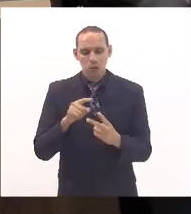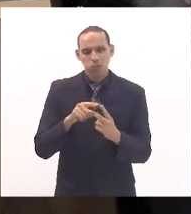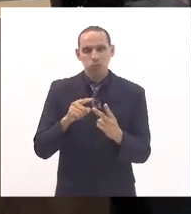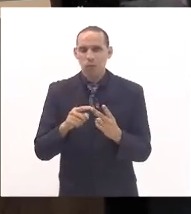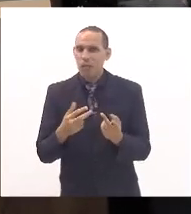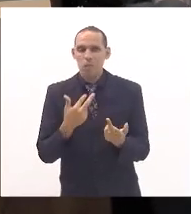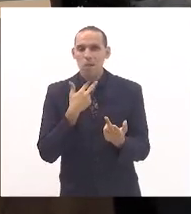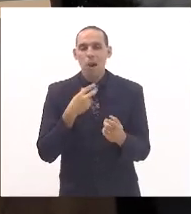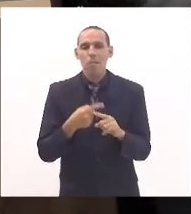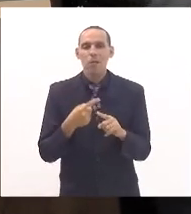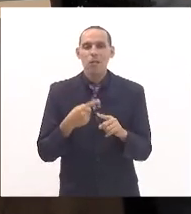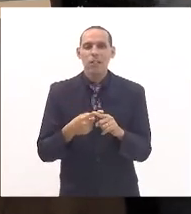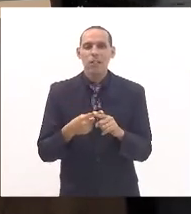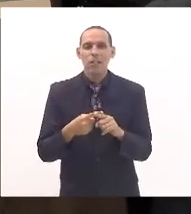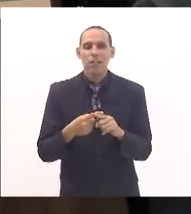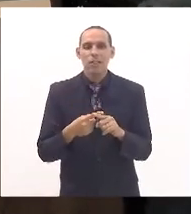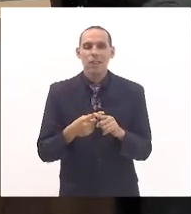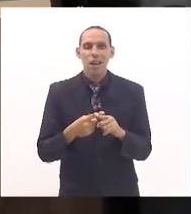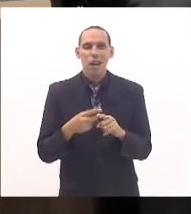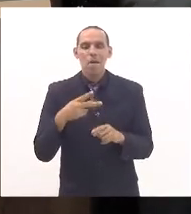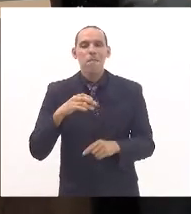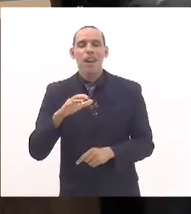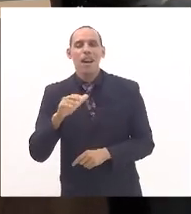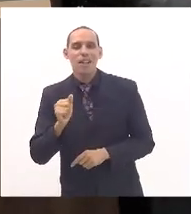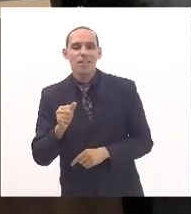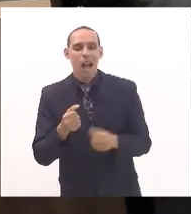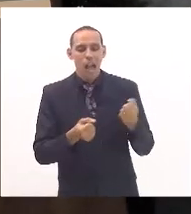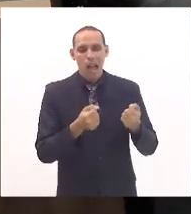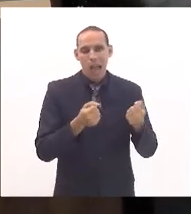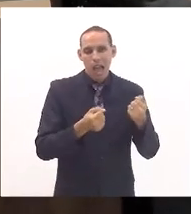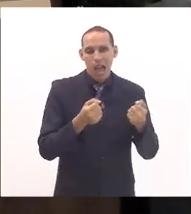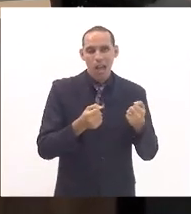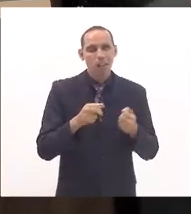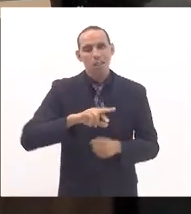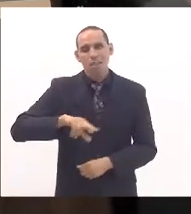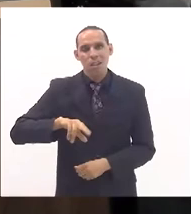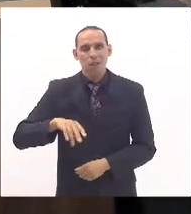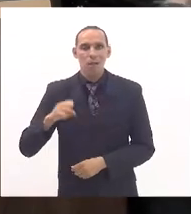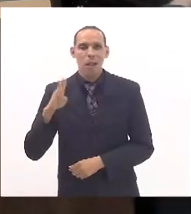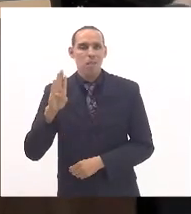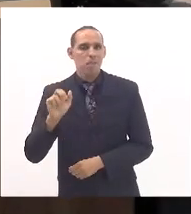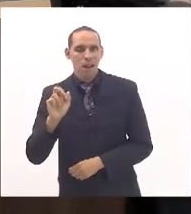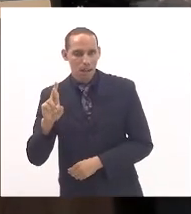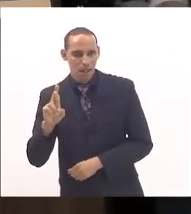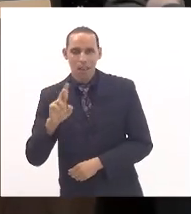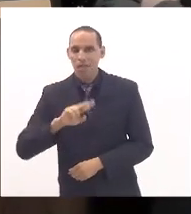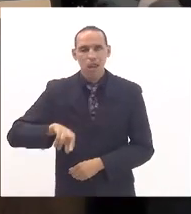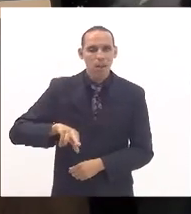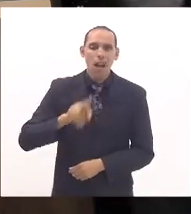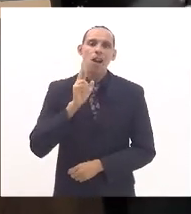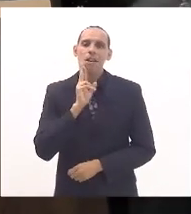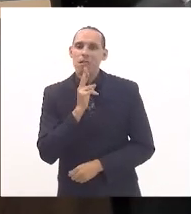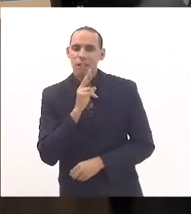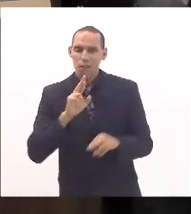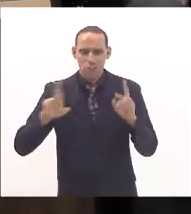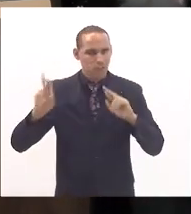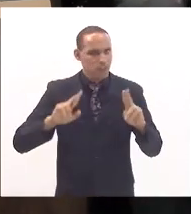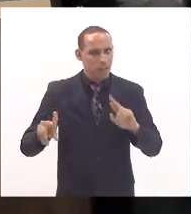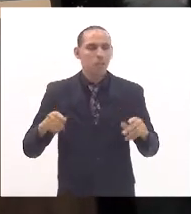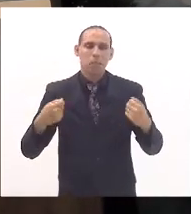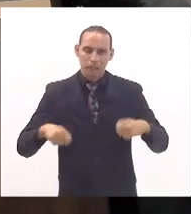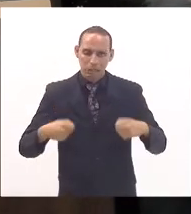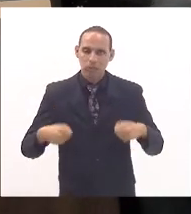vende peça de automóvel e bateria não é bar e restaurante, são características distintas. Tem que ter esse